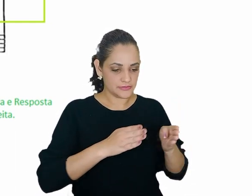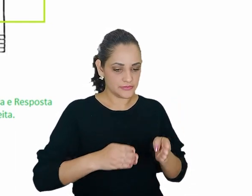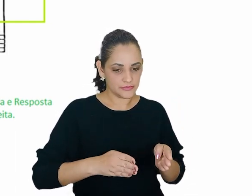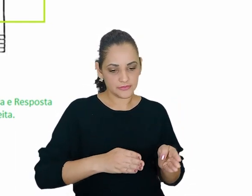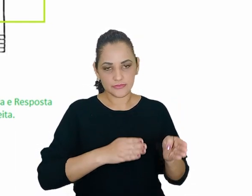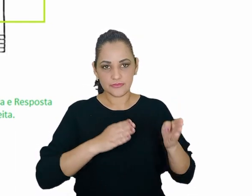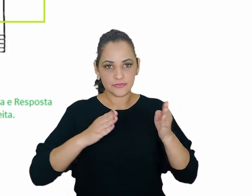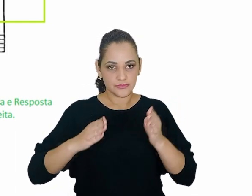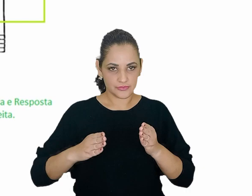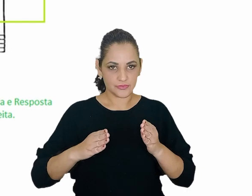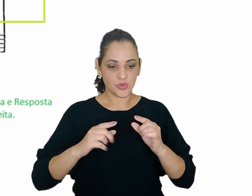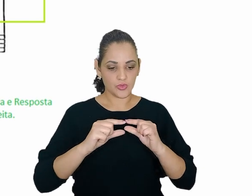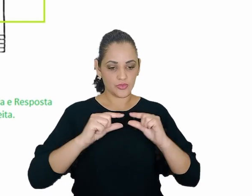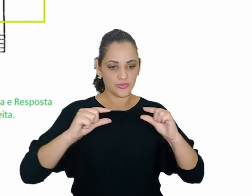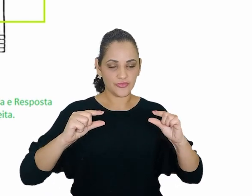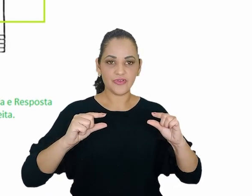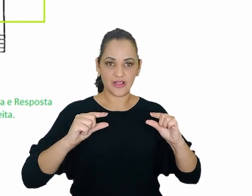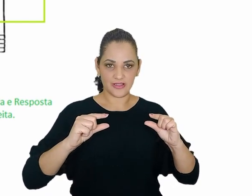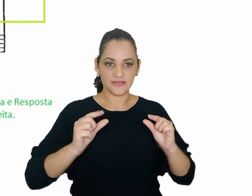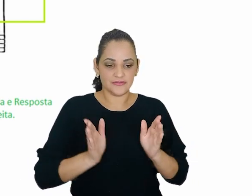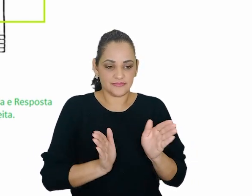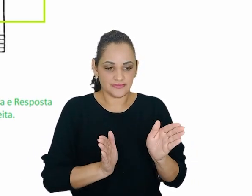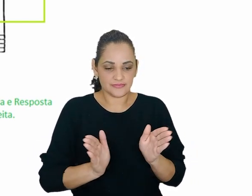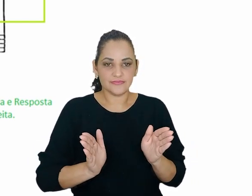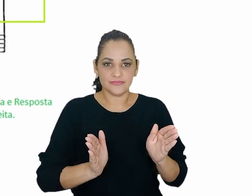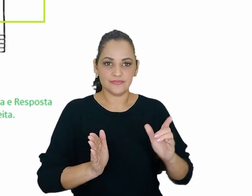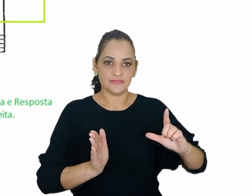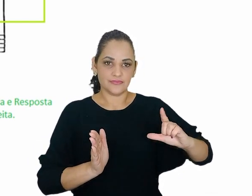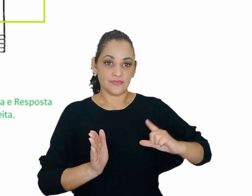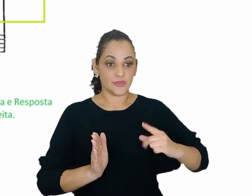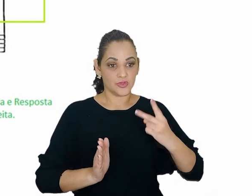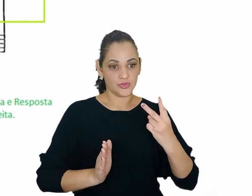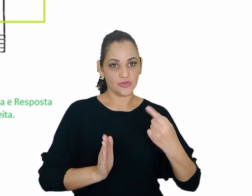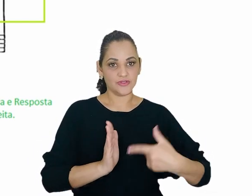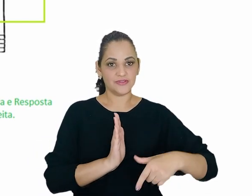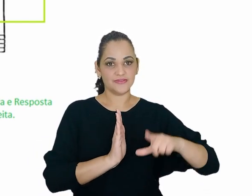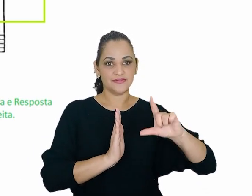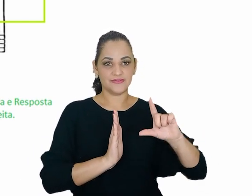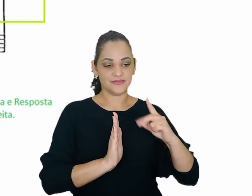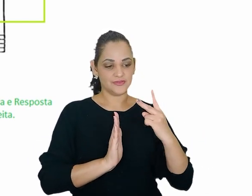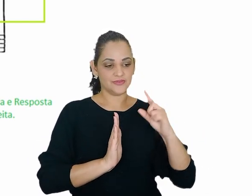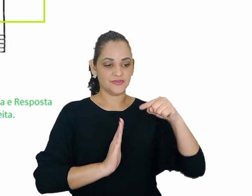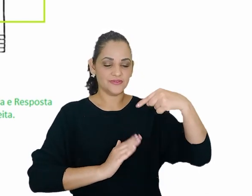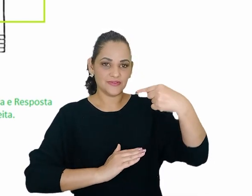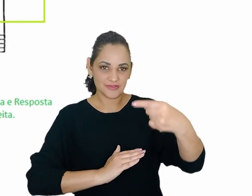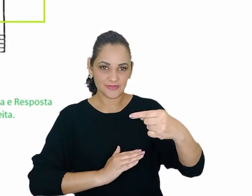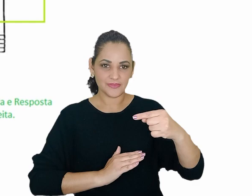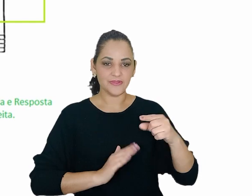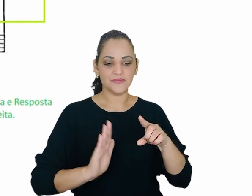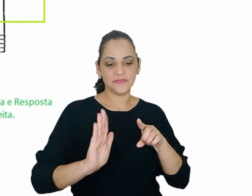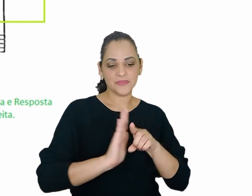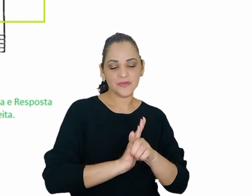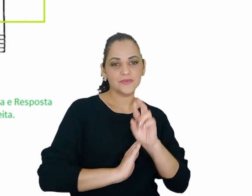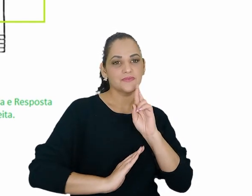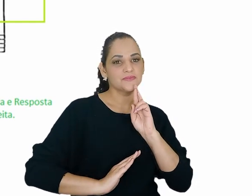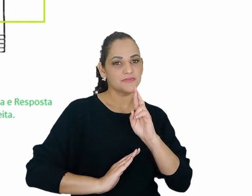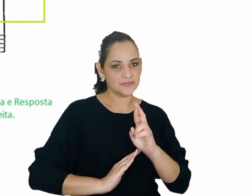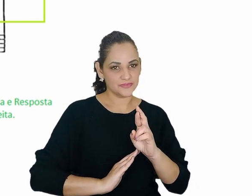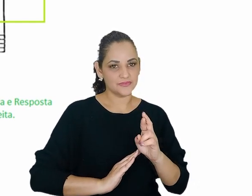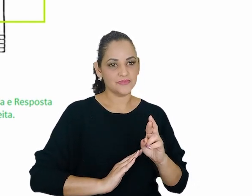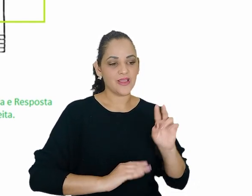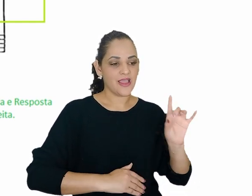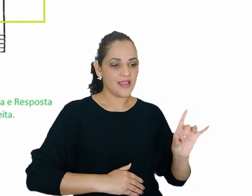dois antecedentes e dois consequentes, assim como perguntas e respostas em cada um dos períodos. A estrutura de uma